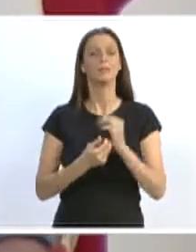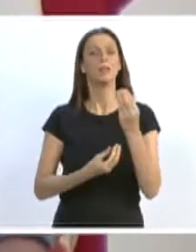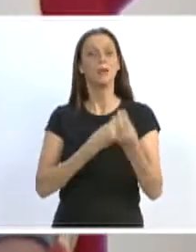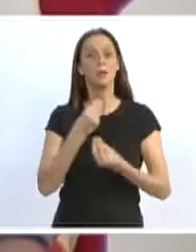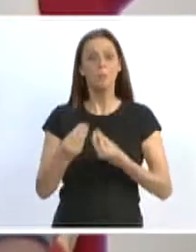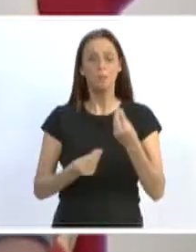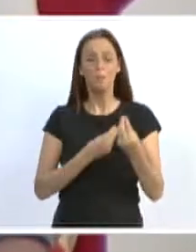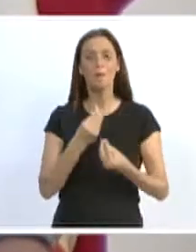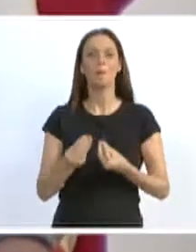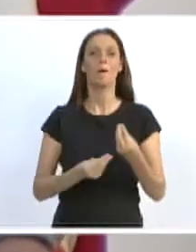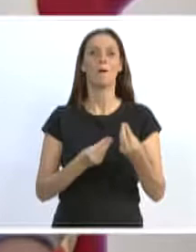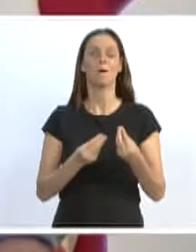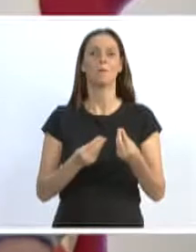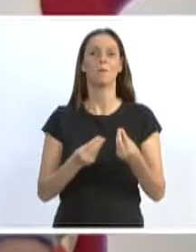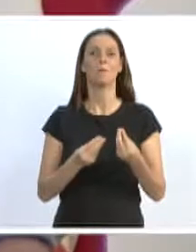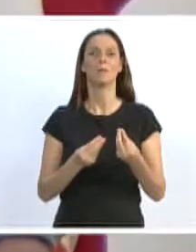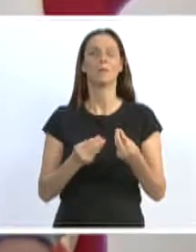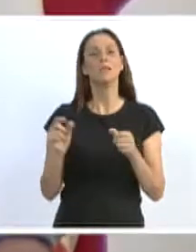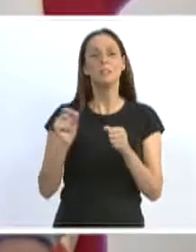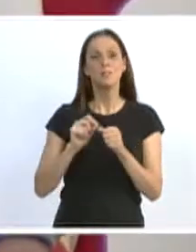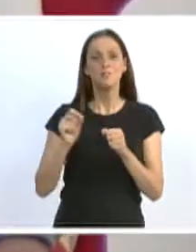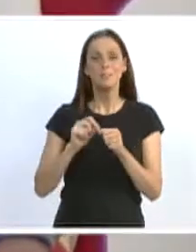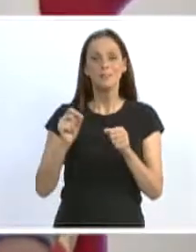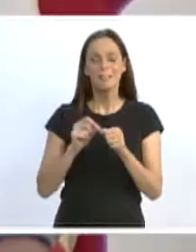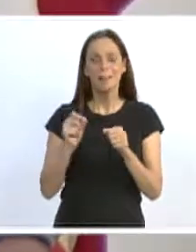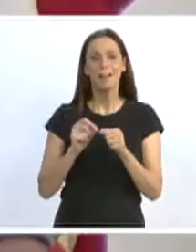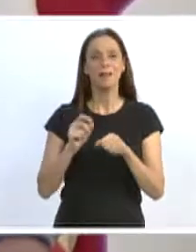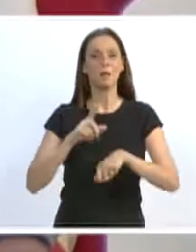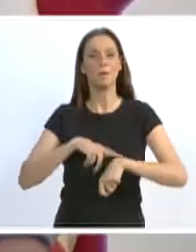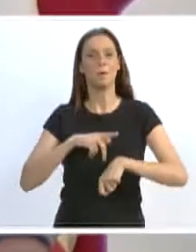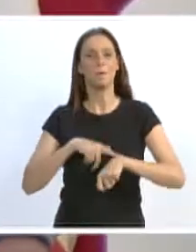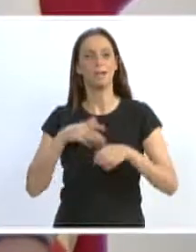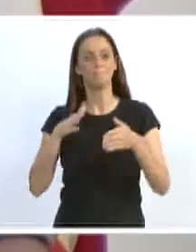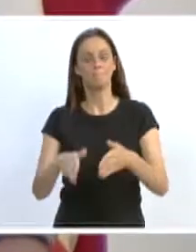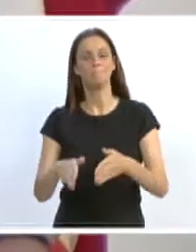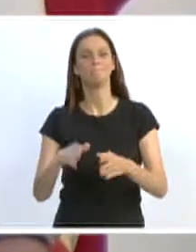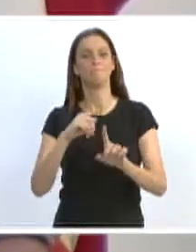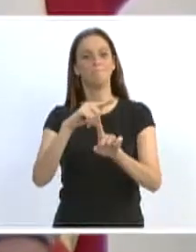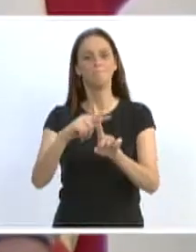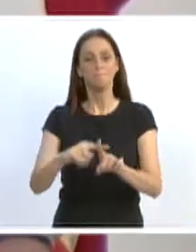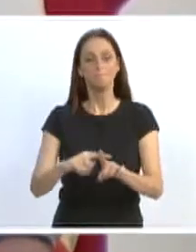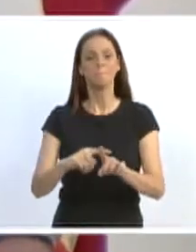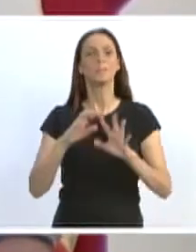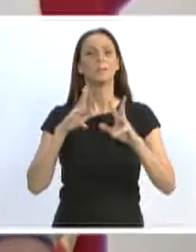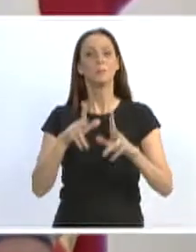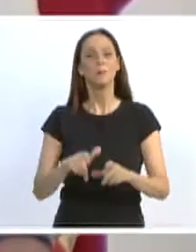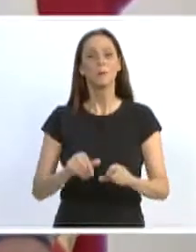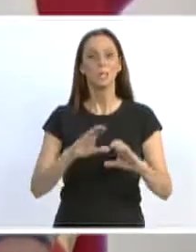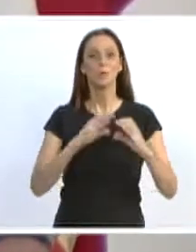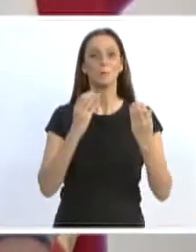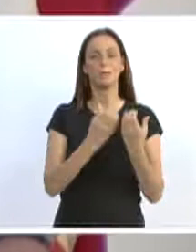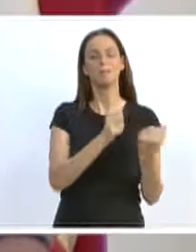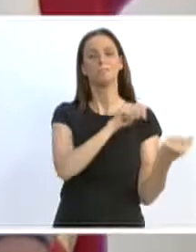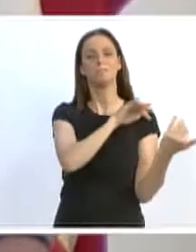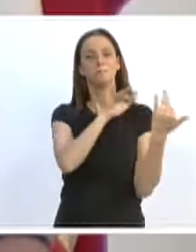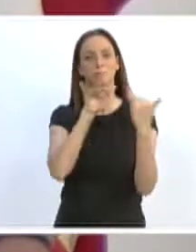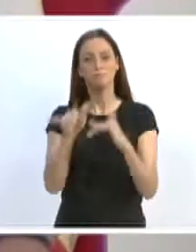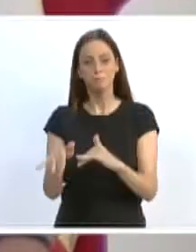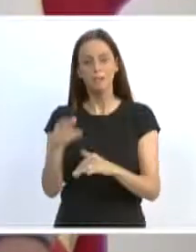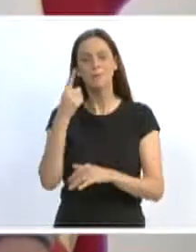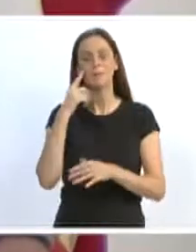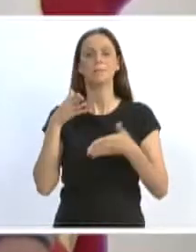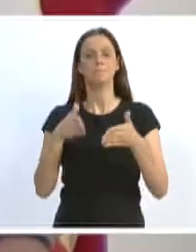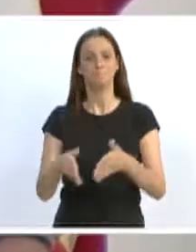em funerais por toda comunidade de blumenau grande garcia estiveram presente na capela